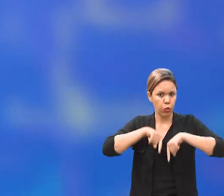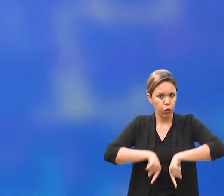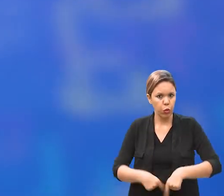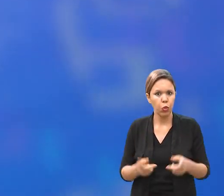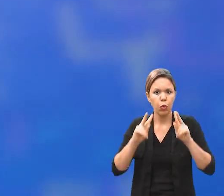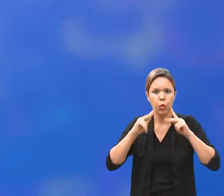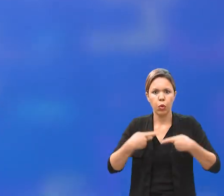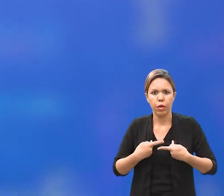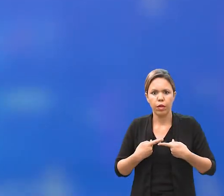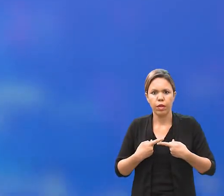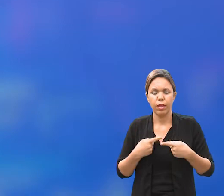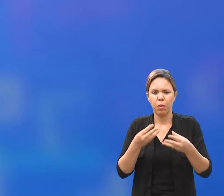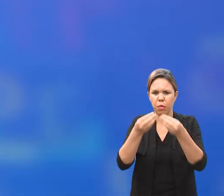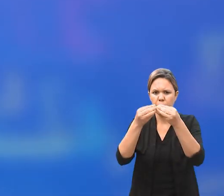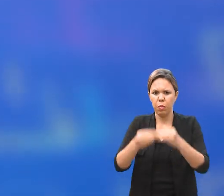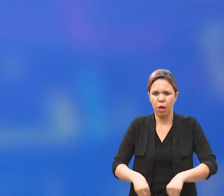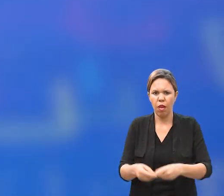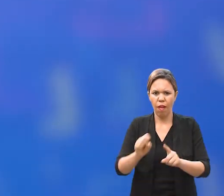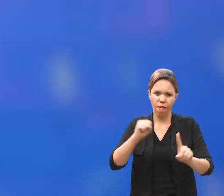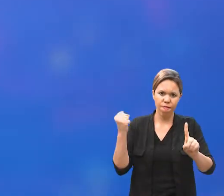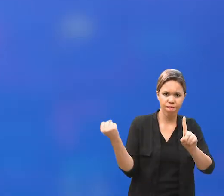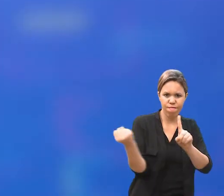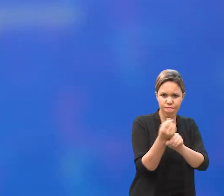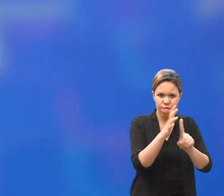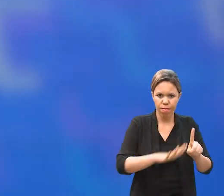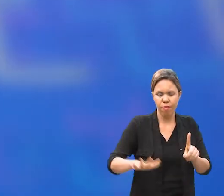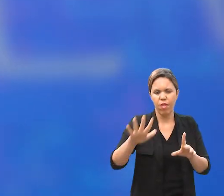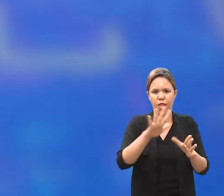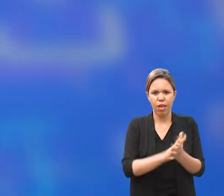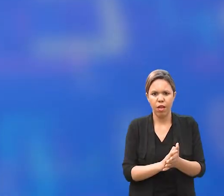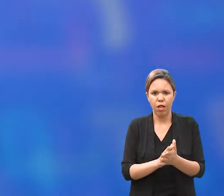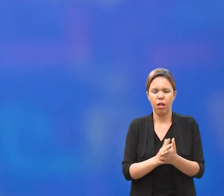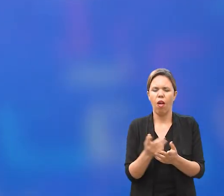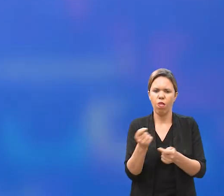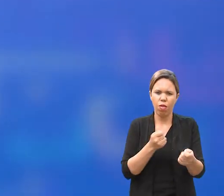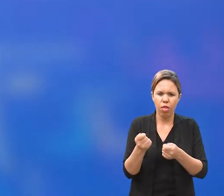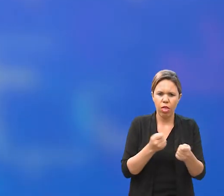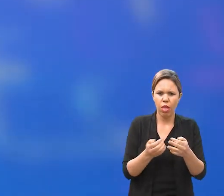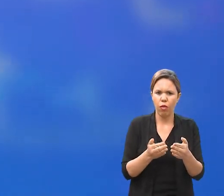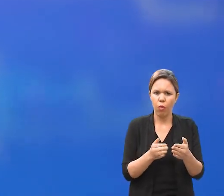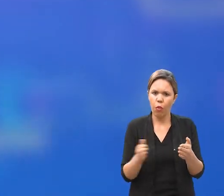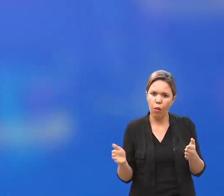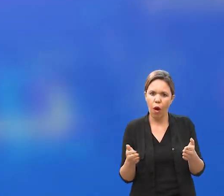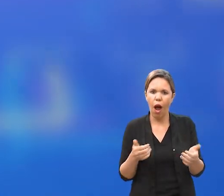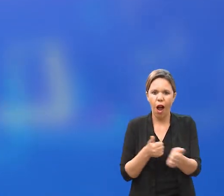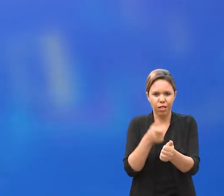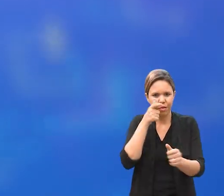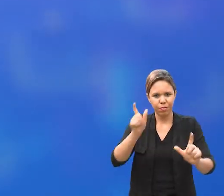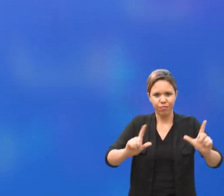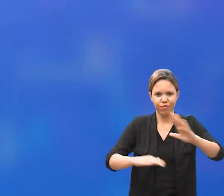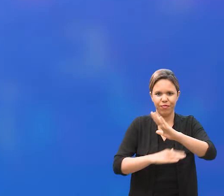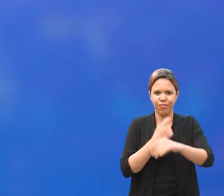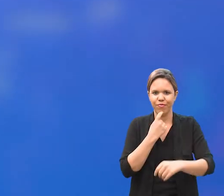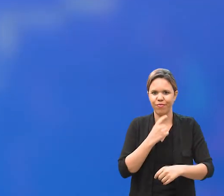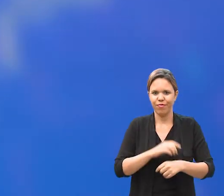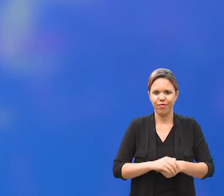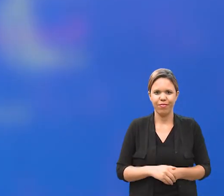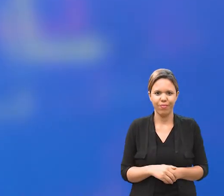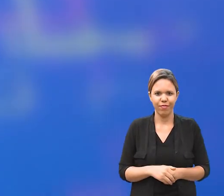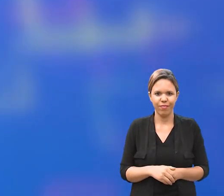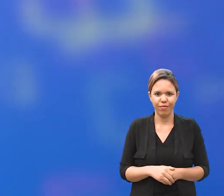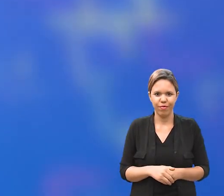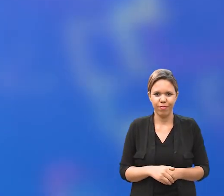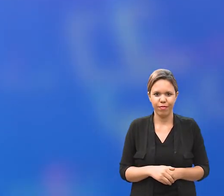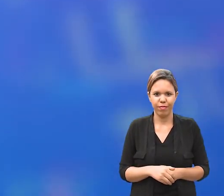até impactos sociais e econômicos da crise em curso. Acompanhe então, aqui na TV Câmara